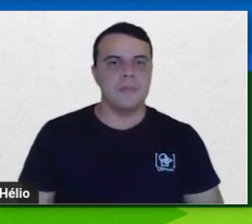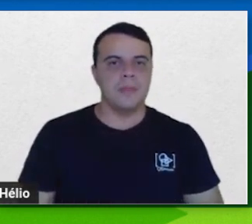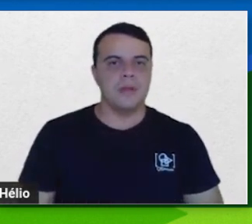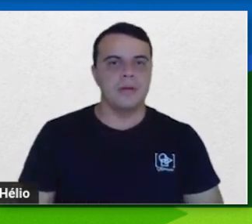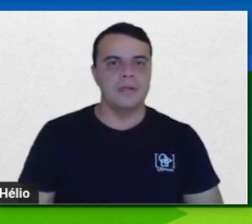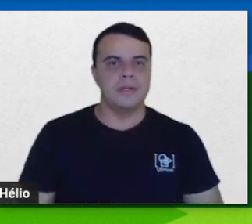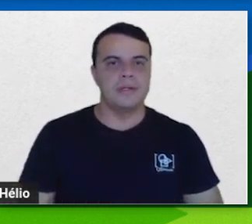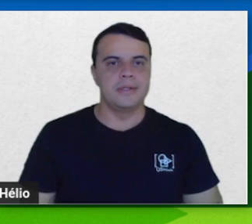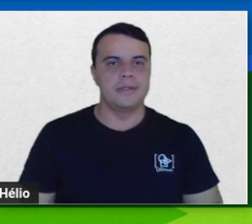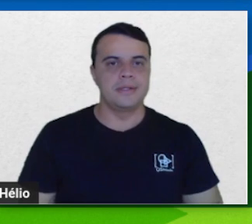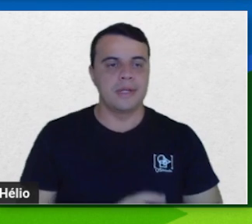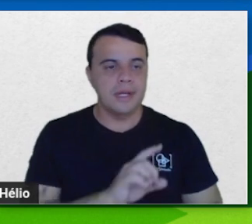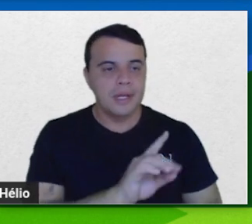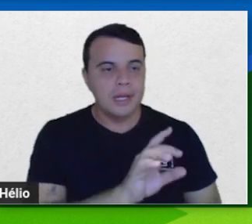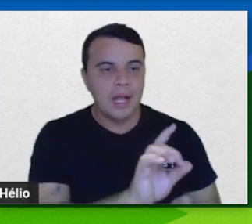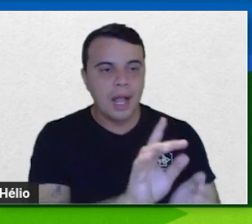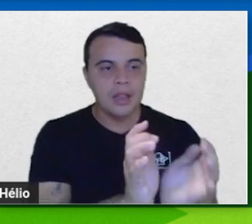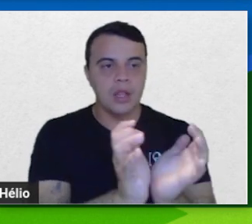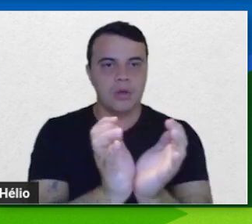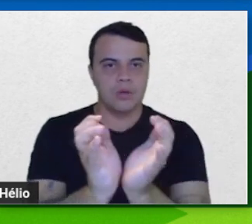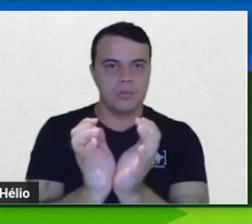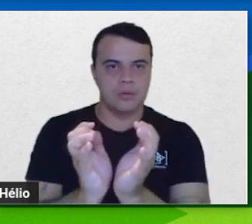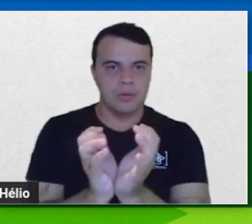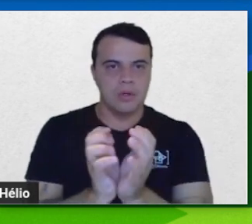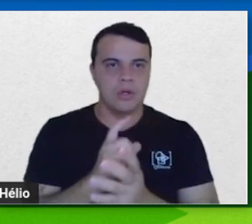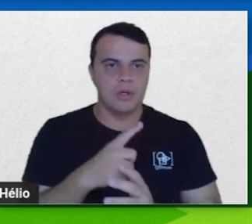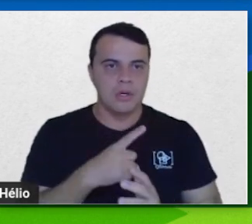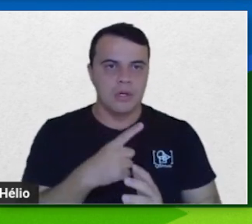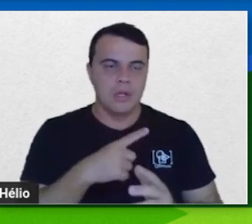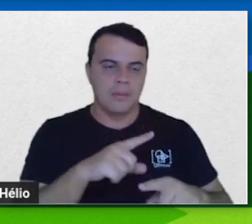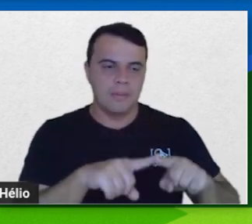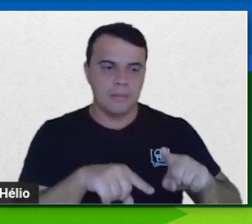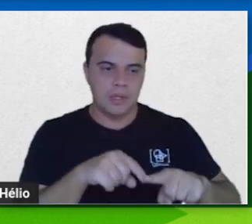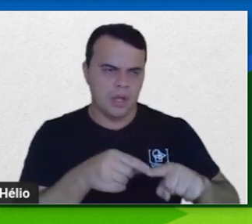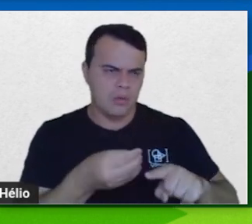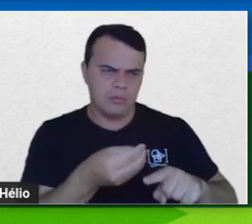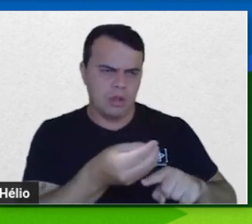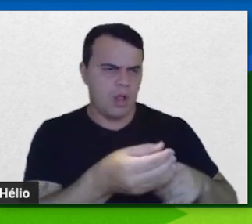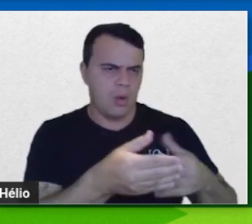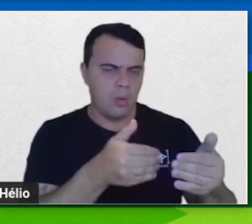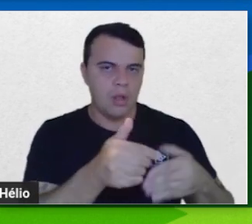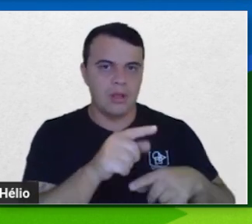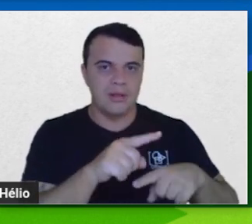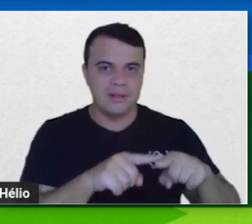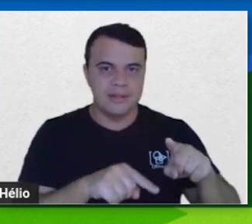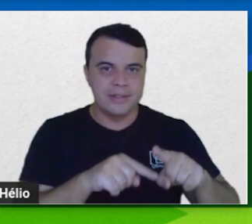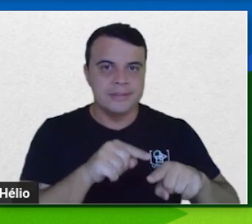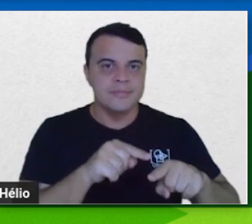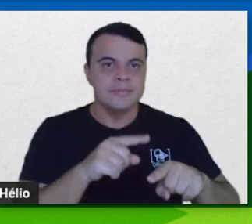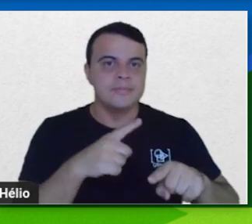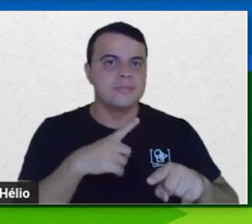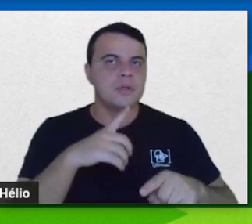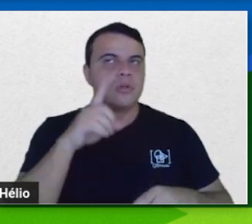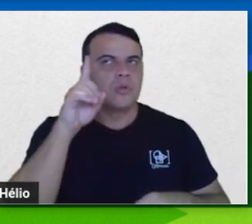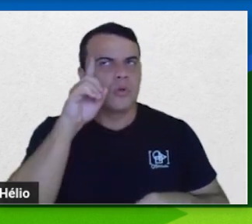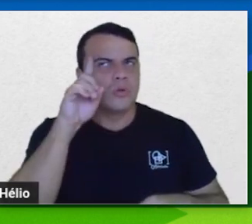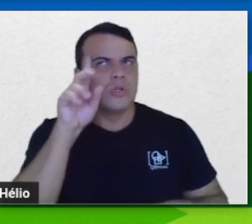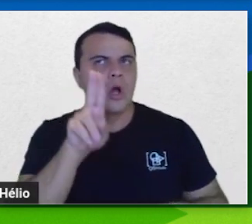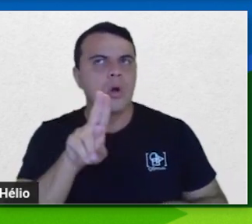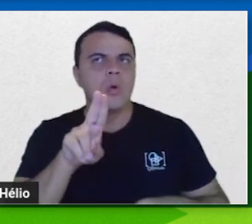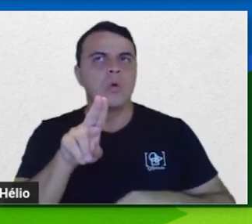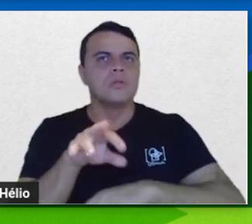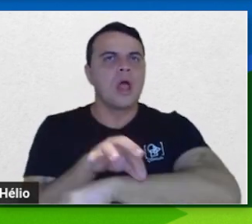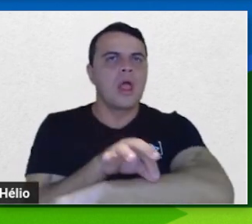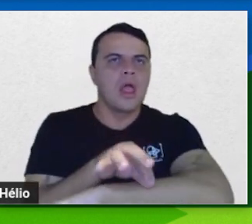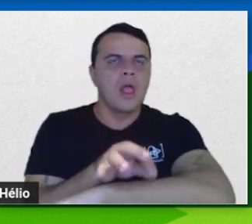Então, cada grupo vai receber um objeto, e é objeto cotidiano, uma